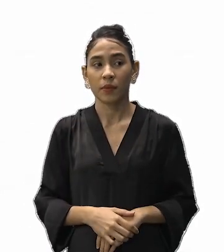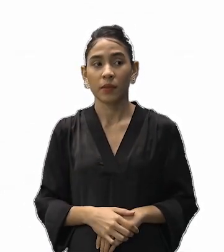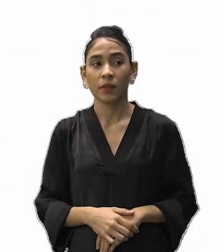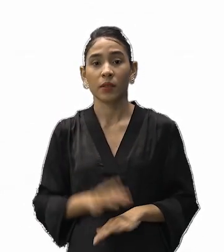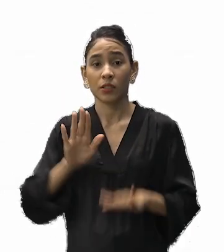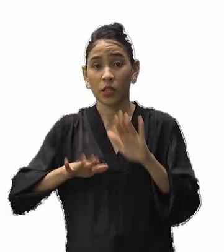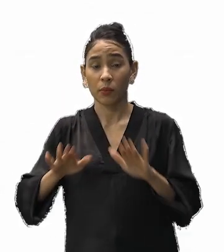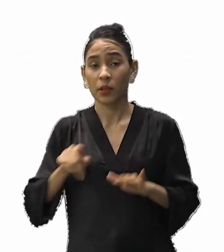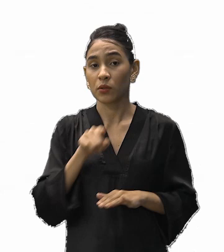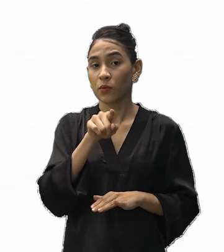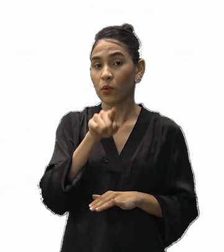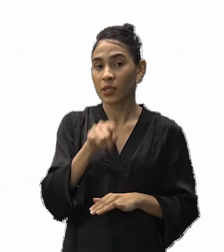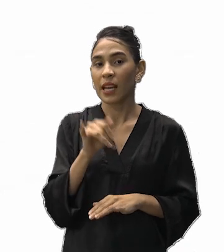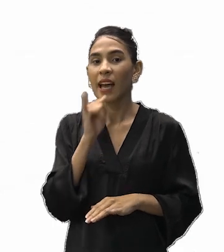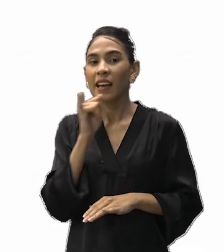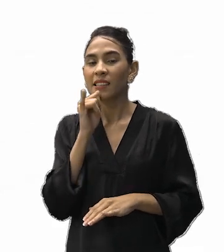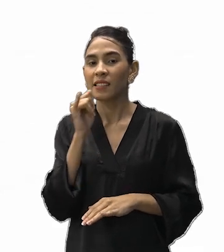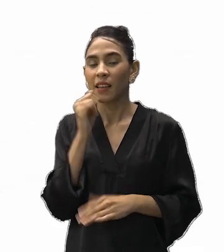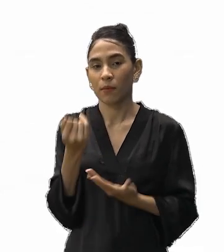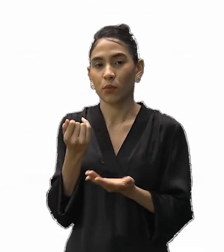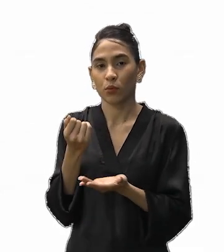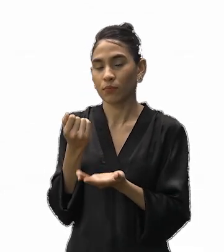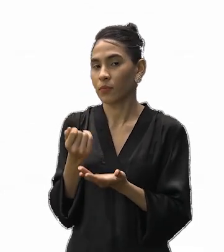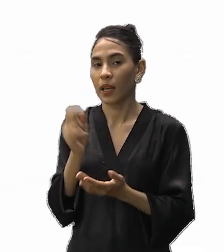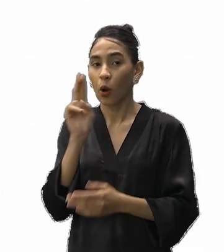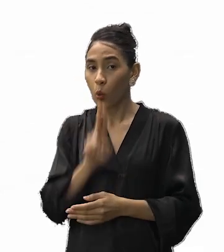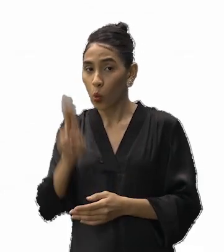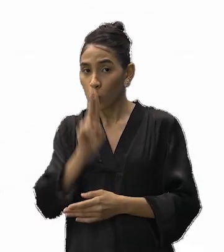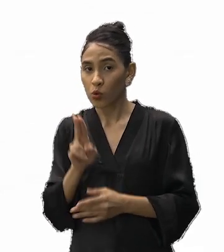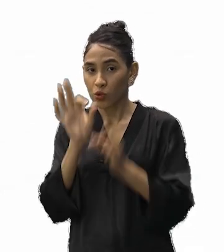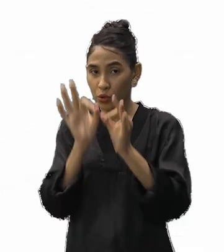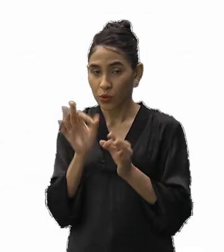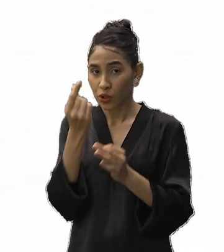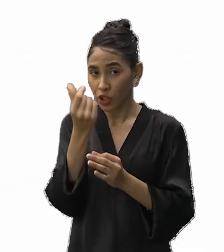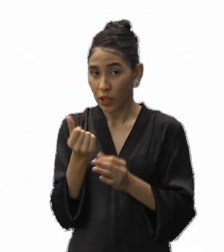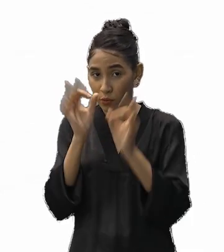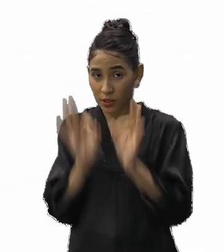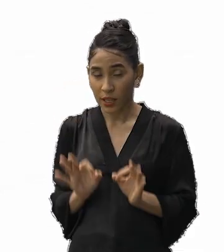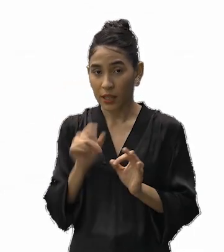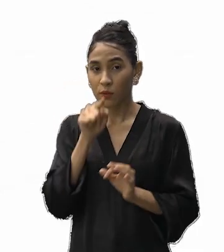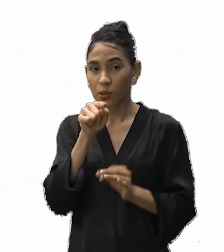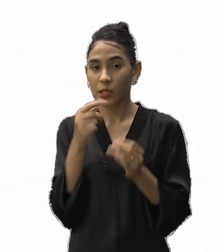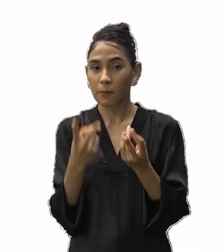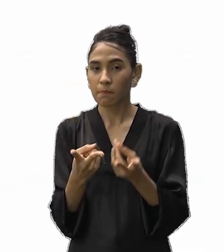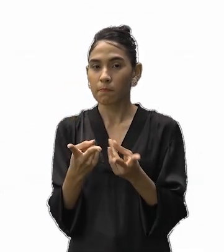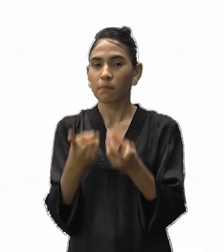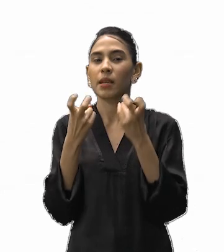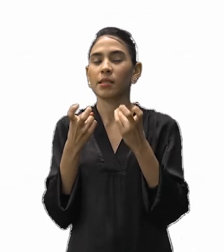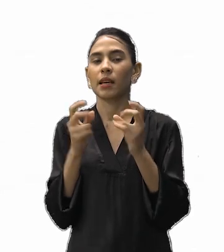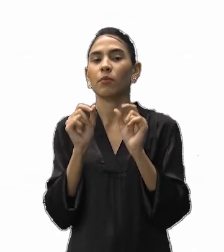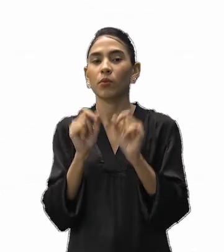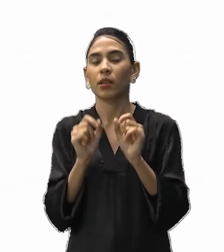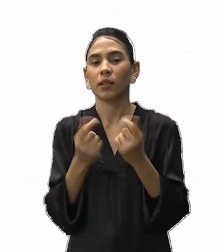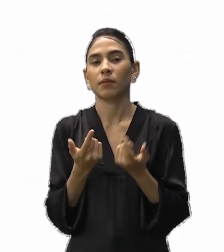geralmente você se torna um consumidor consciente, tá? Você vai perceber que a gente deixa